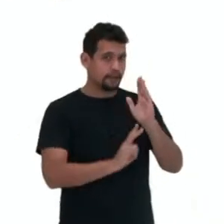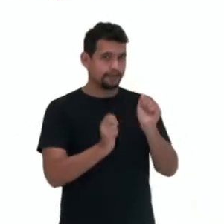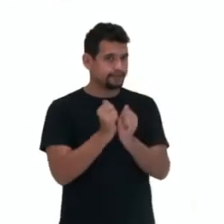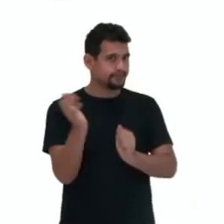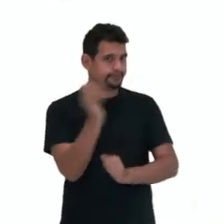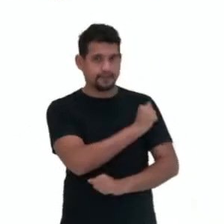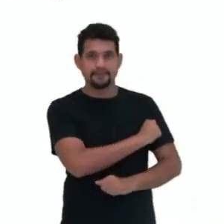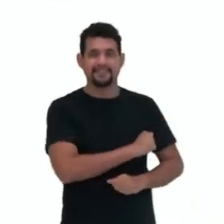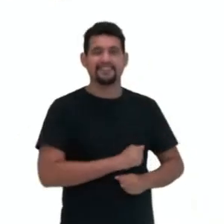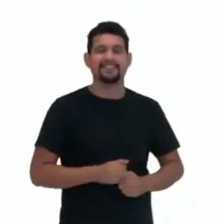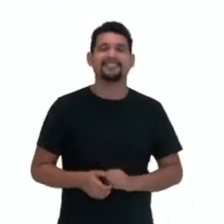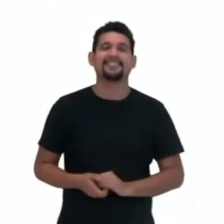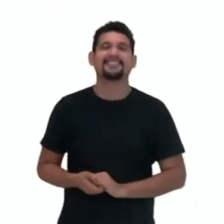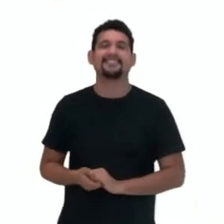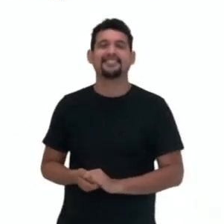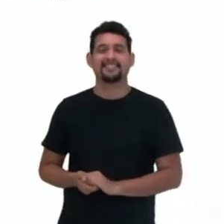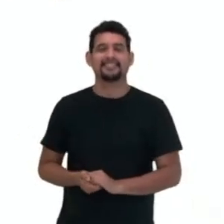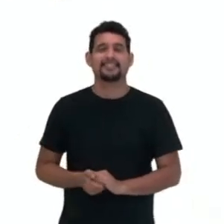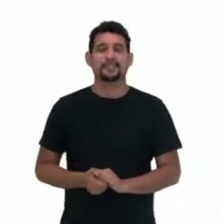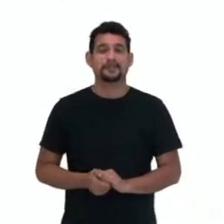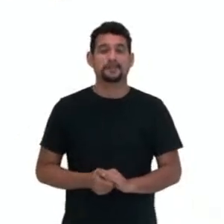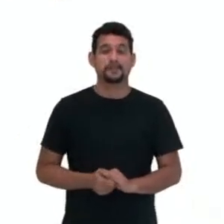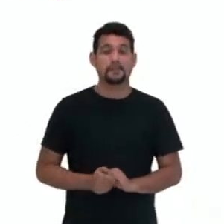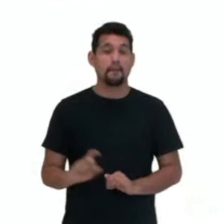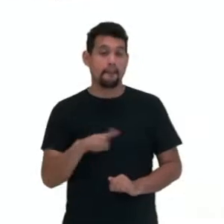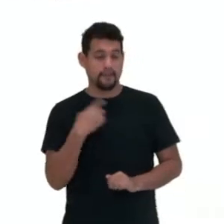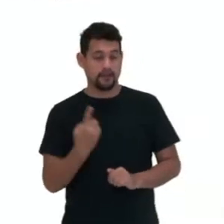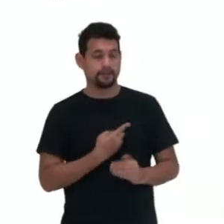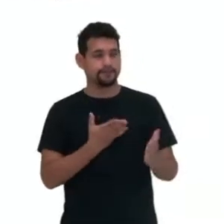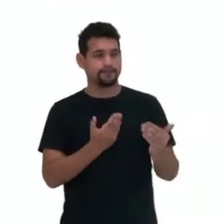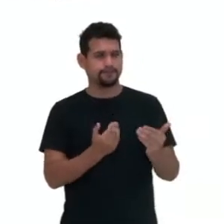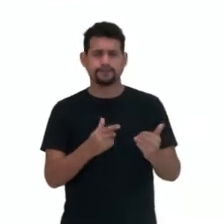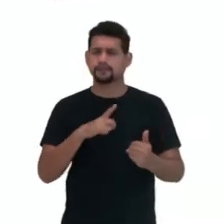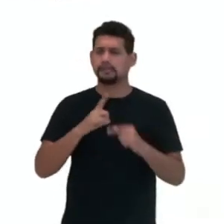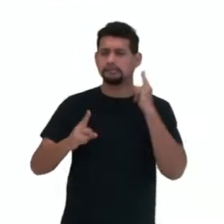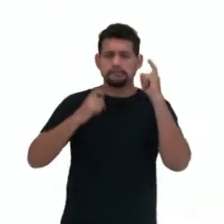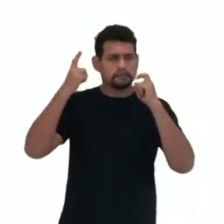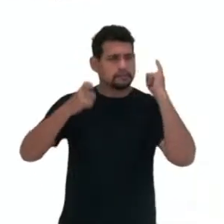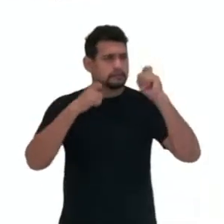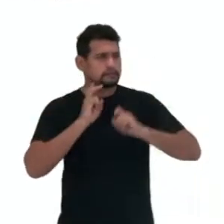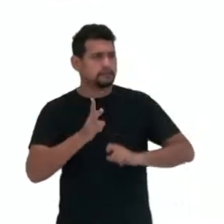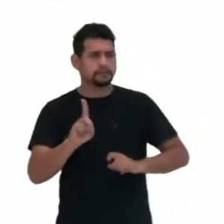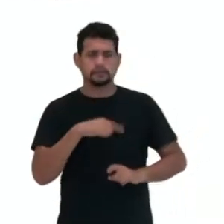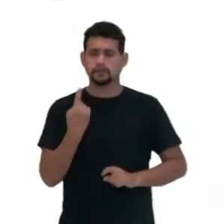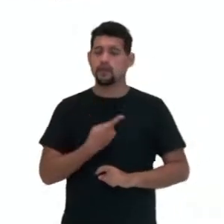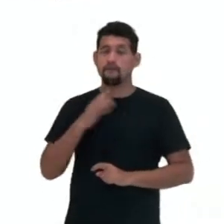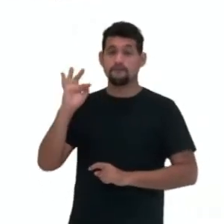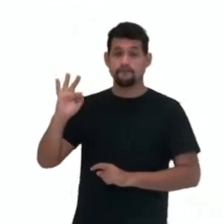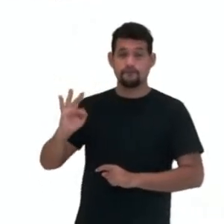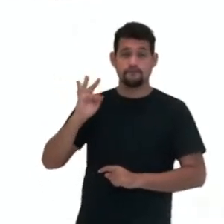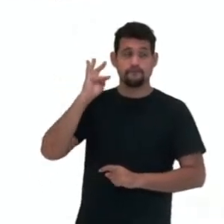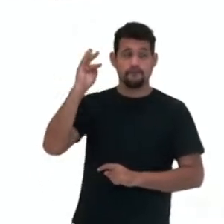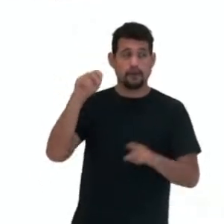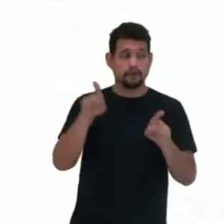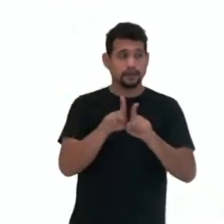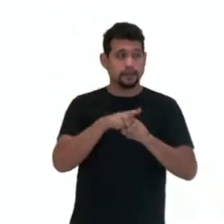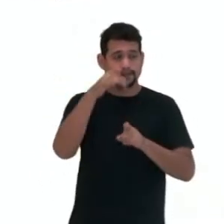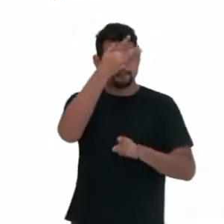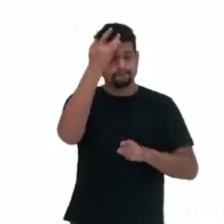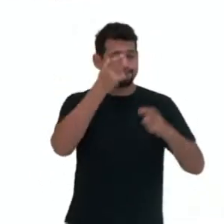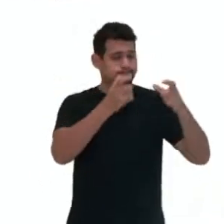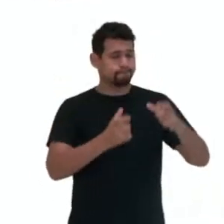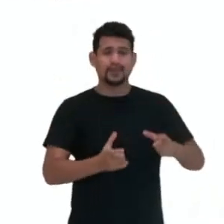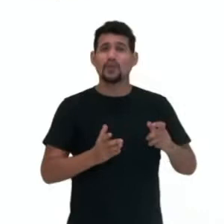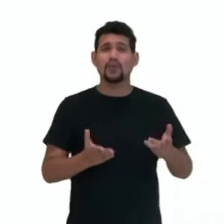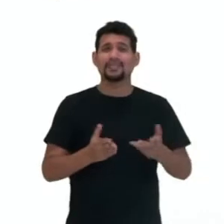vamos lá? Nós, os jovens, estamos profundamente preocupados com o nosso futuro. A humanidade está